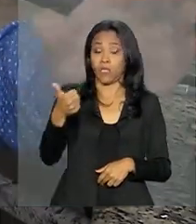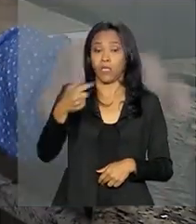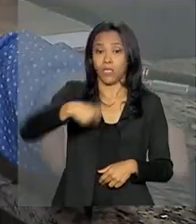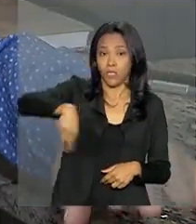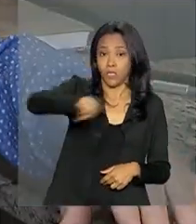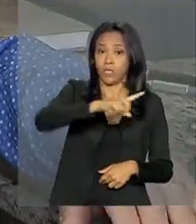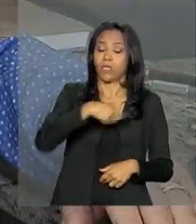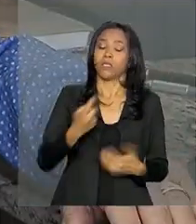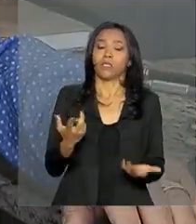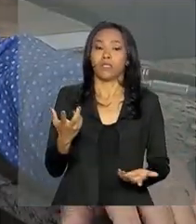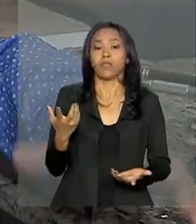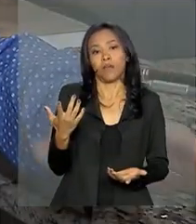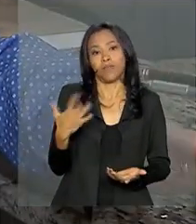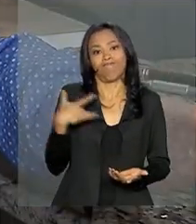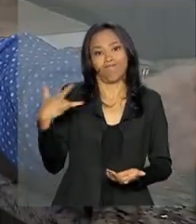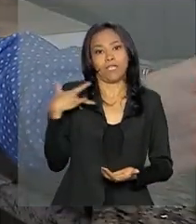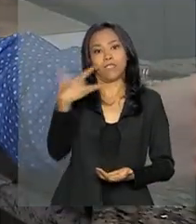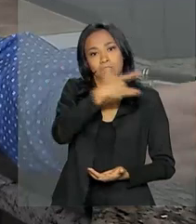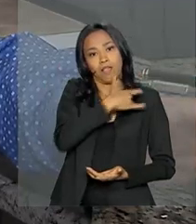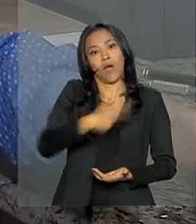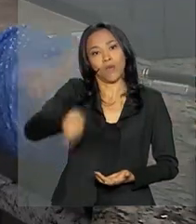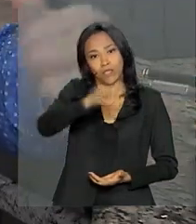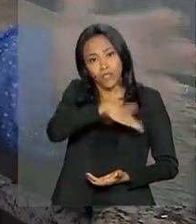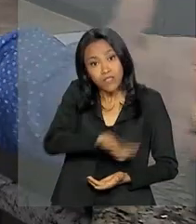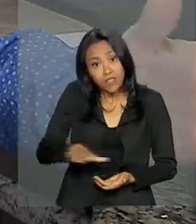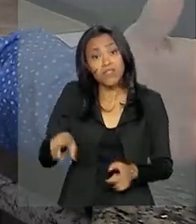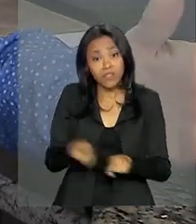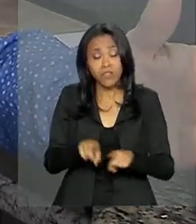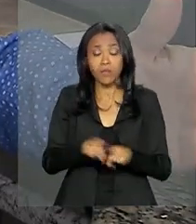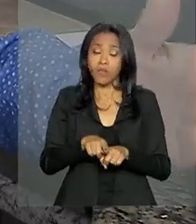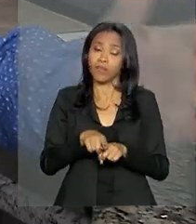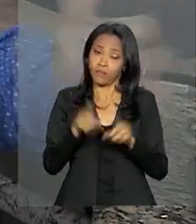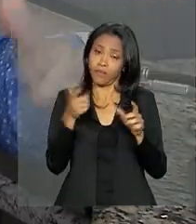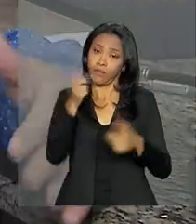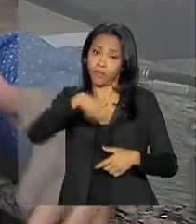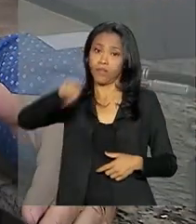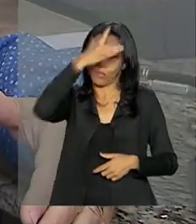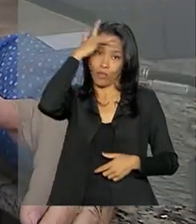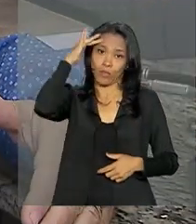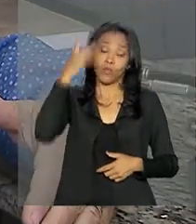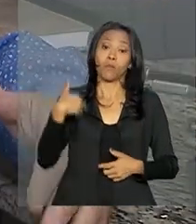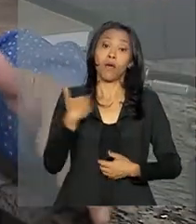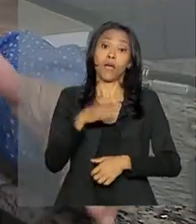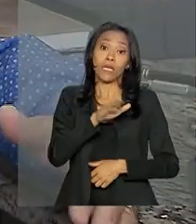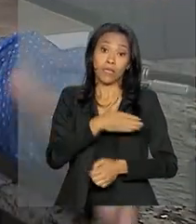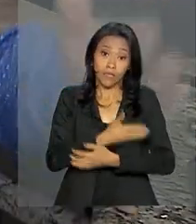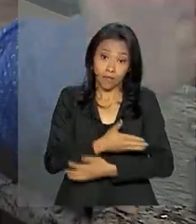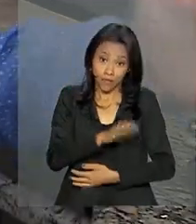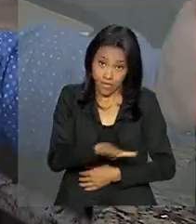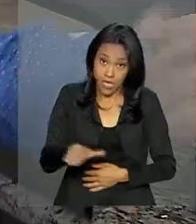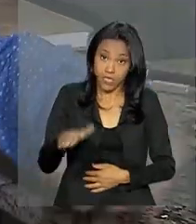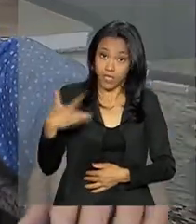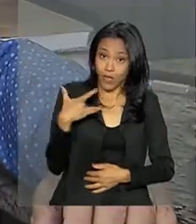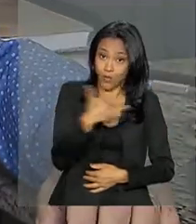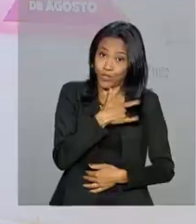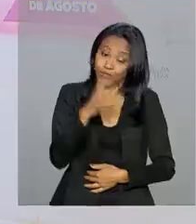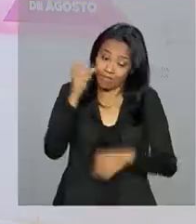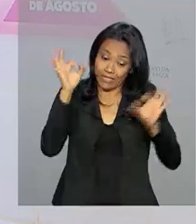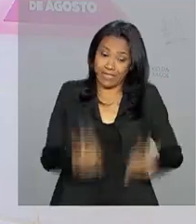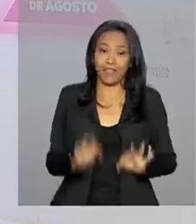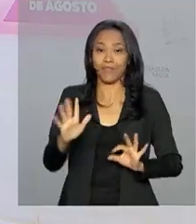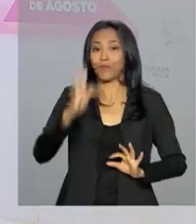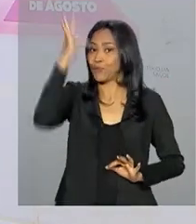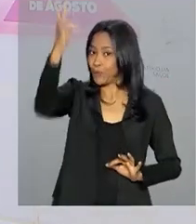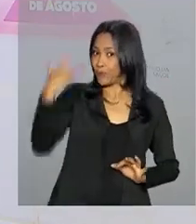substancial na qualidade de saúde das nossas crianças e da população de um modo geral. Uma criança sadia, com certeza, vai ser um adulto sadio.